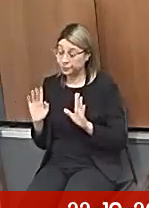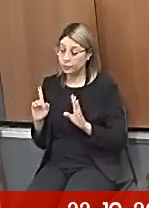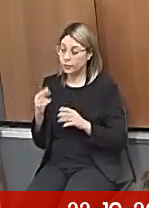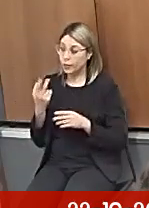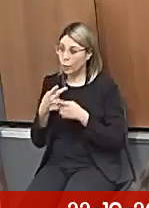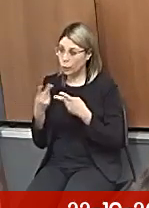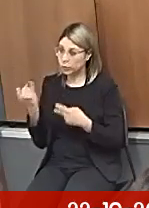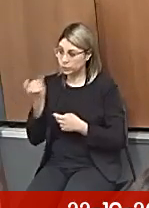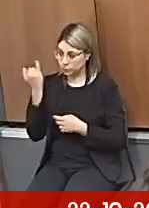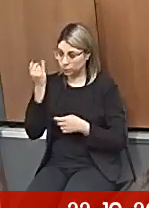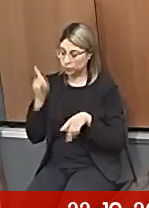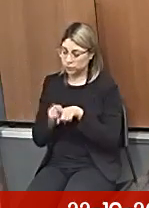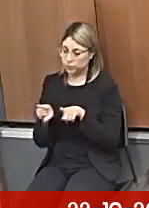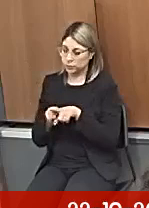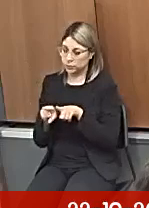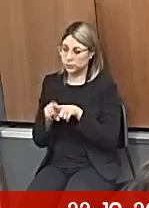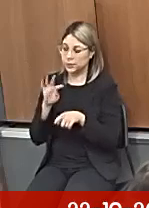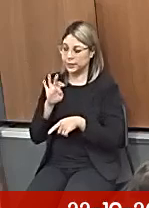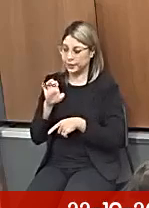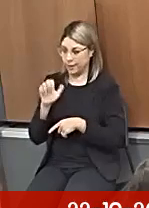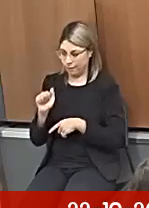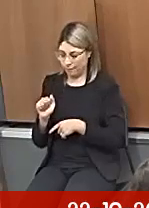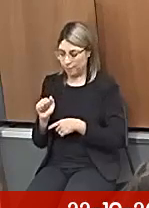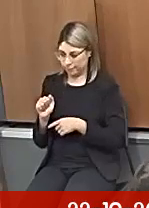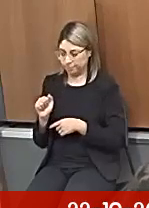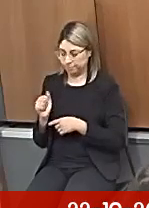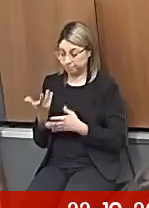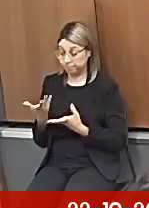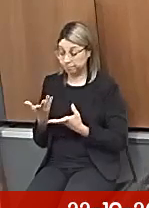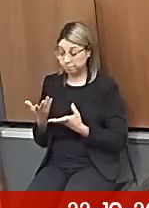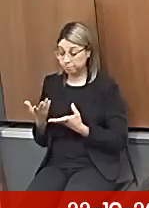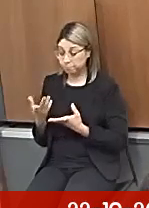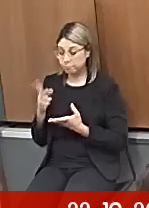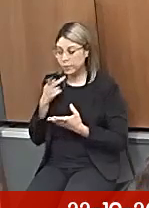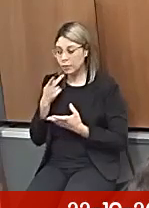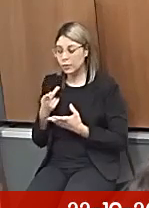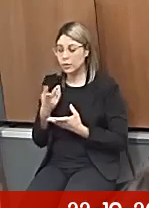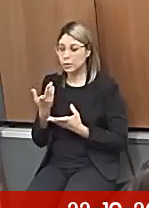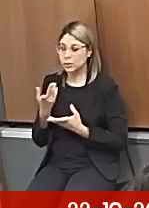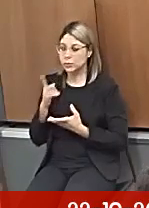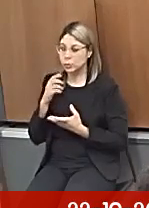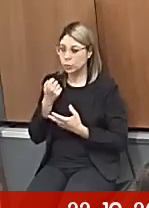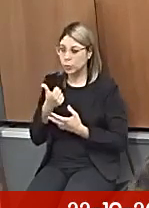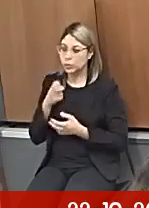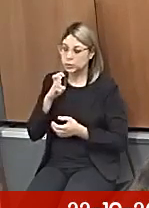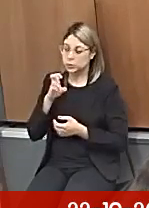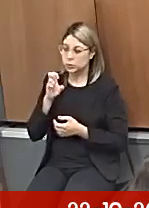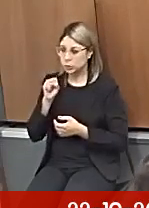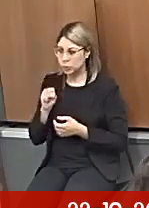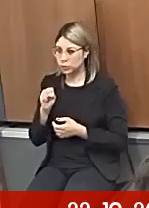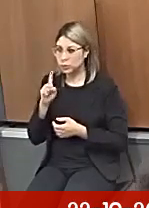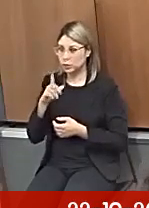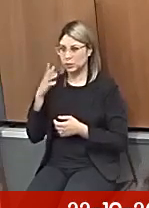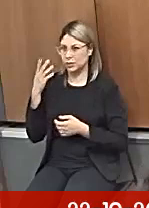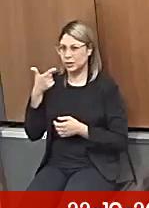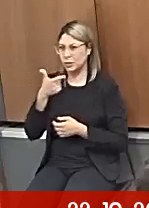mais importante do TEA. Atualmente, eles falaram 1 para 68, já está chegando 1 para 58. Eles falam que 2000 e tanto vai ter